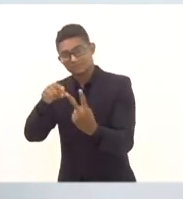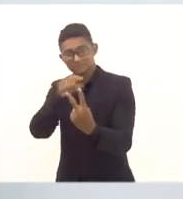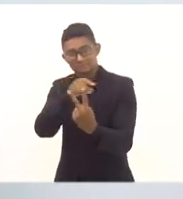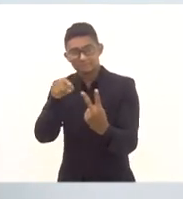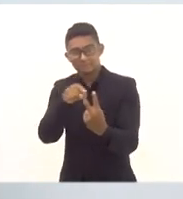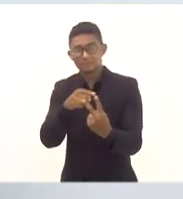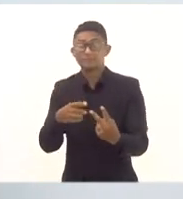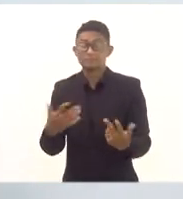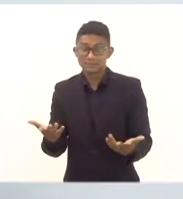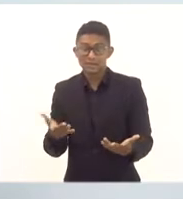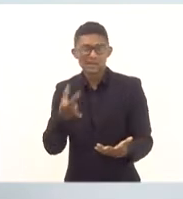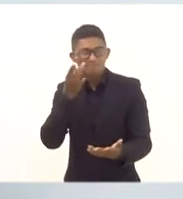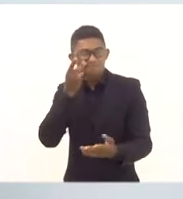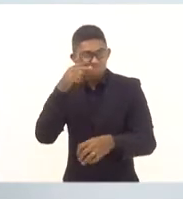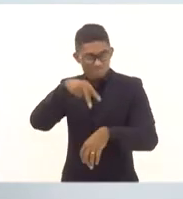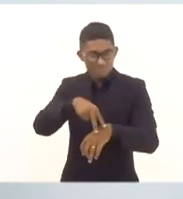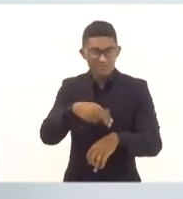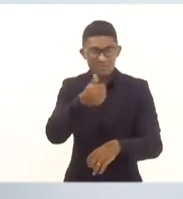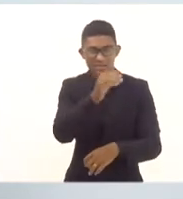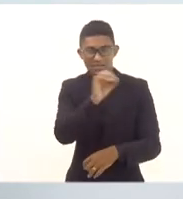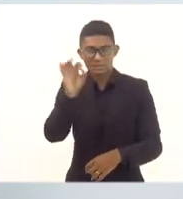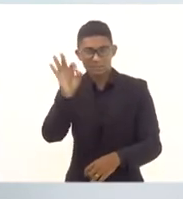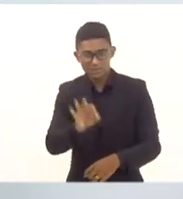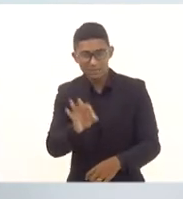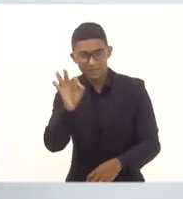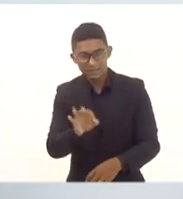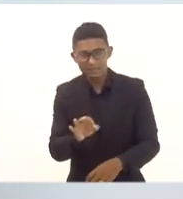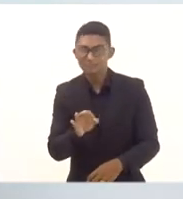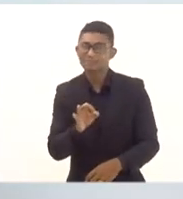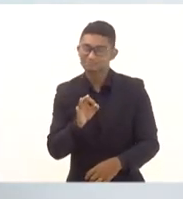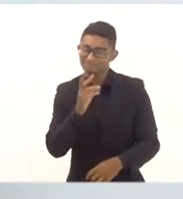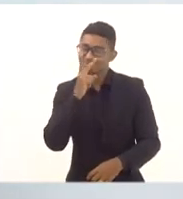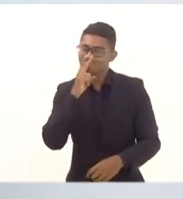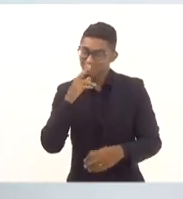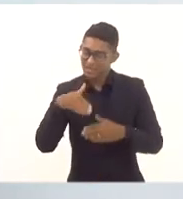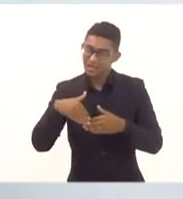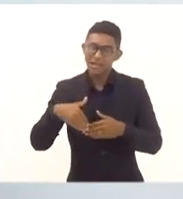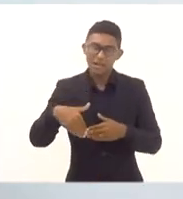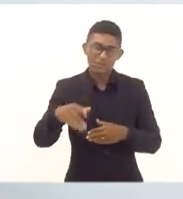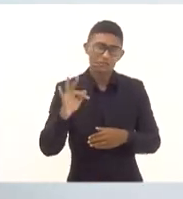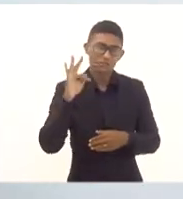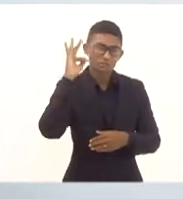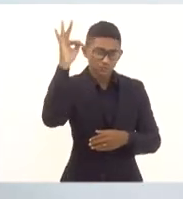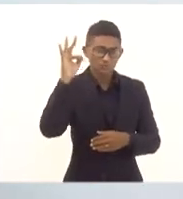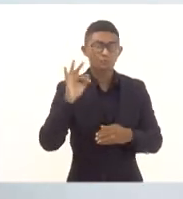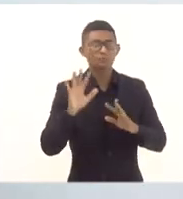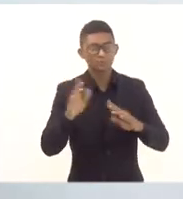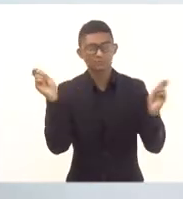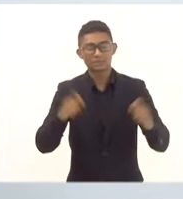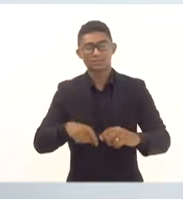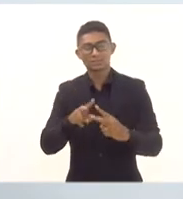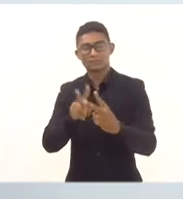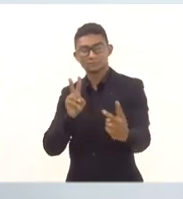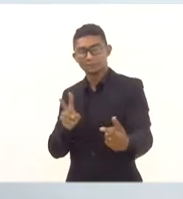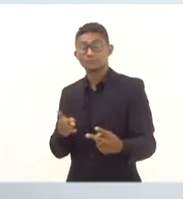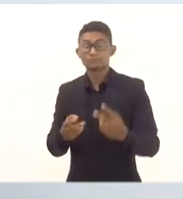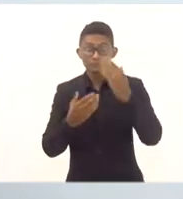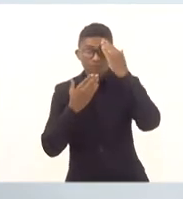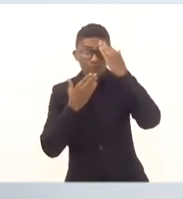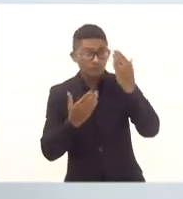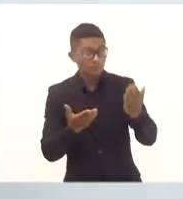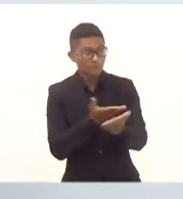vai levar algum tempo mas que bom que a gente ainda pode dispor desse dessa ferramenta quero agradecer a presença